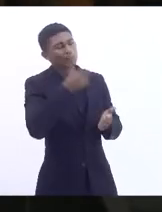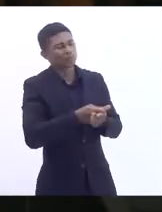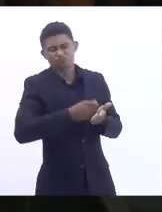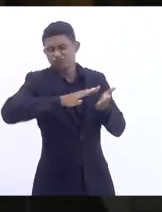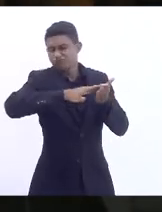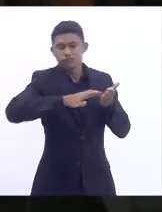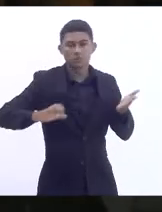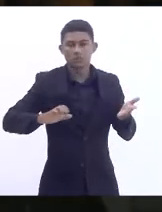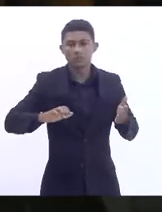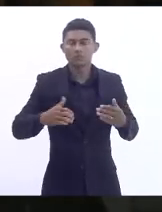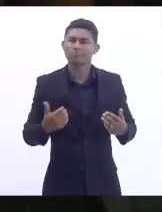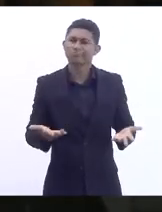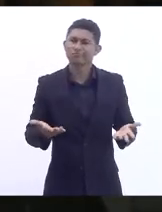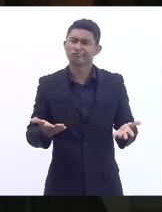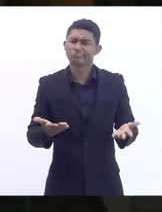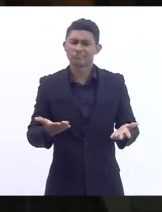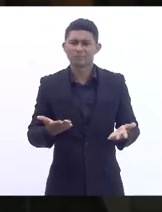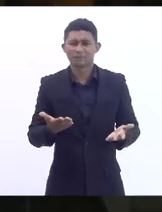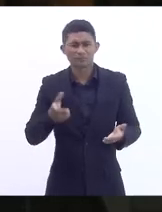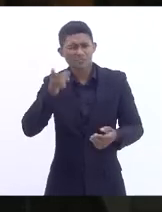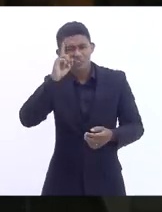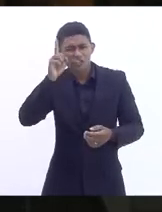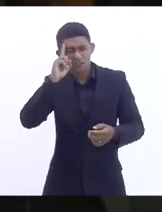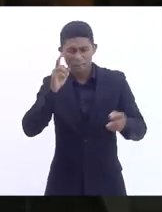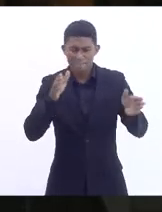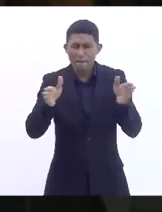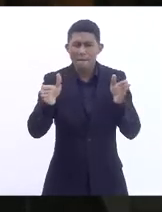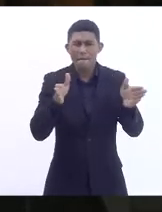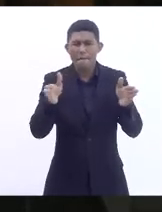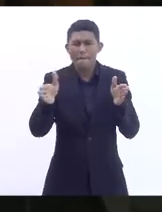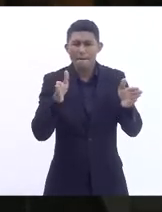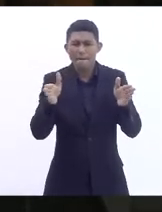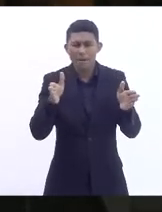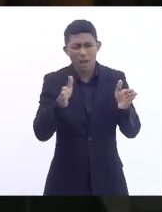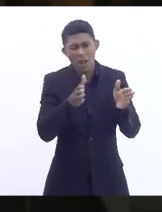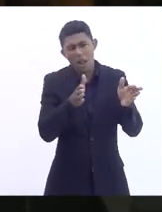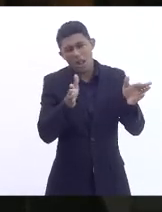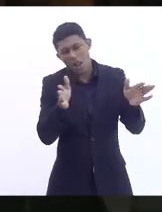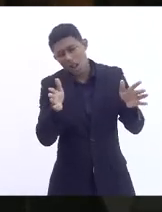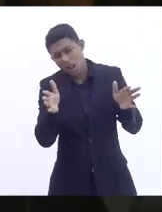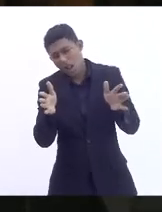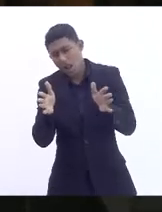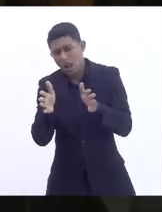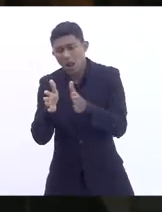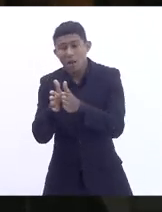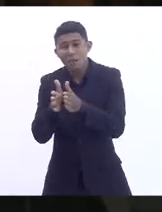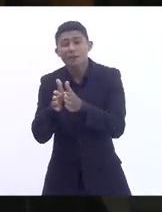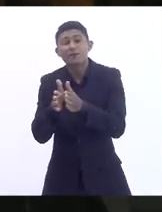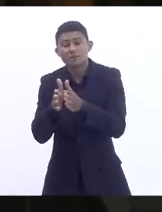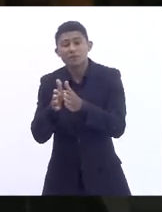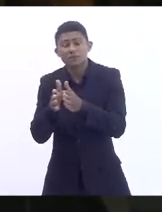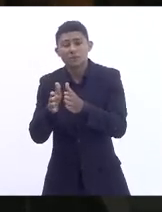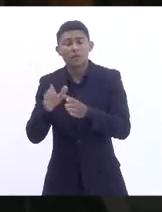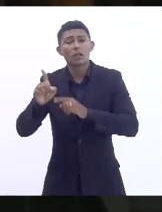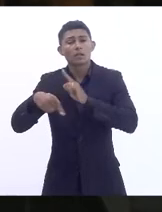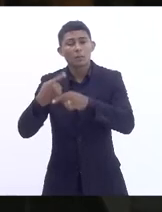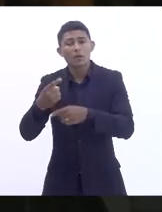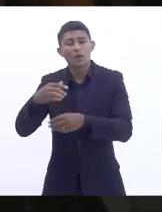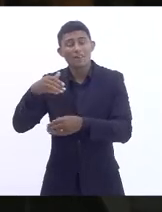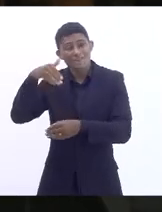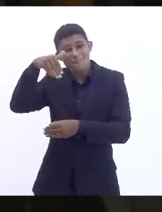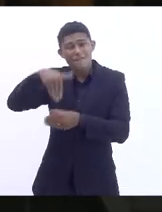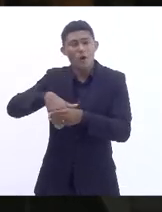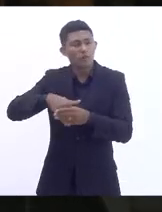todo o prazo possível para vetar o projeto de lei. Temos recebido